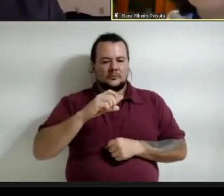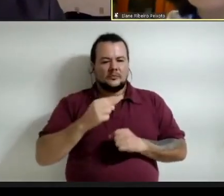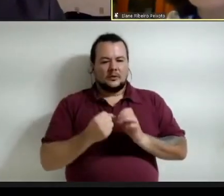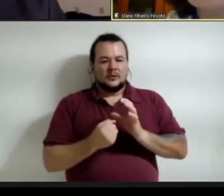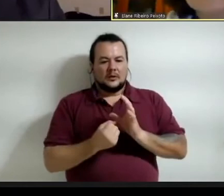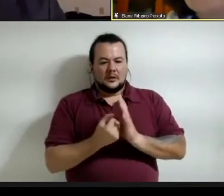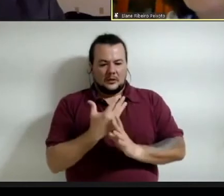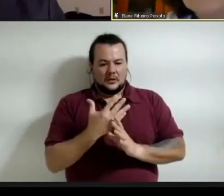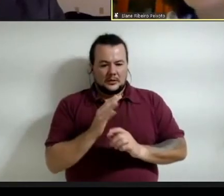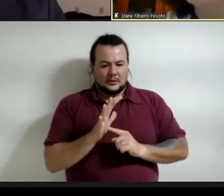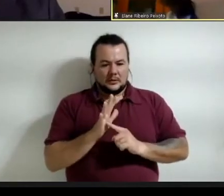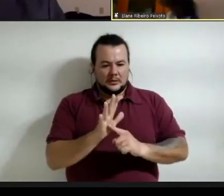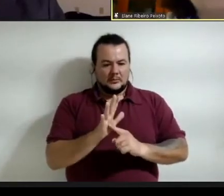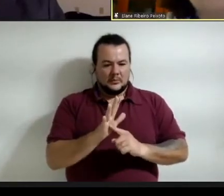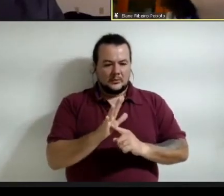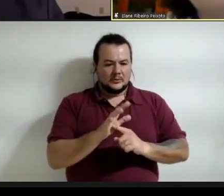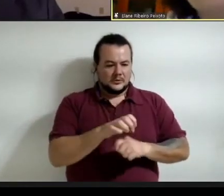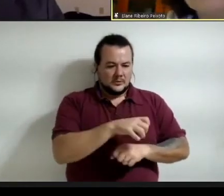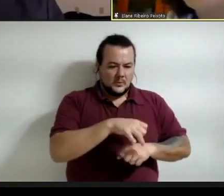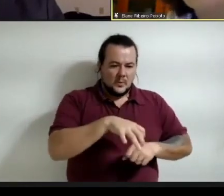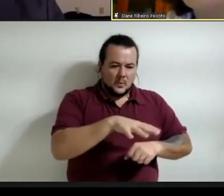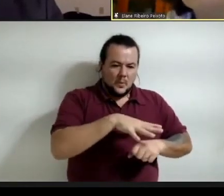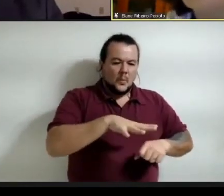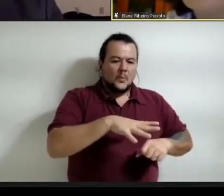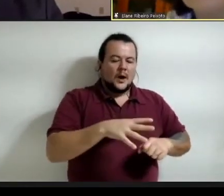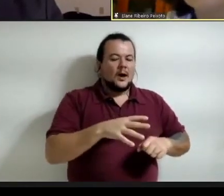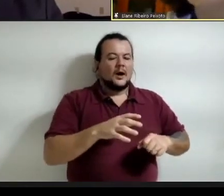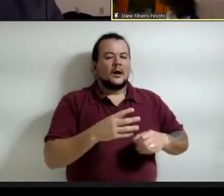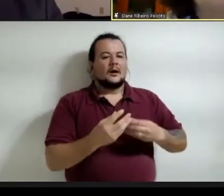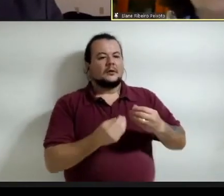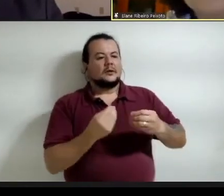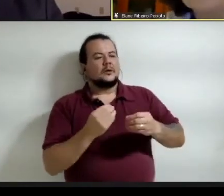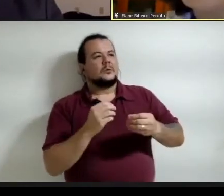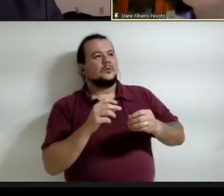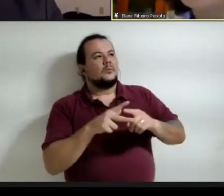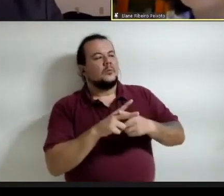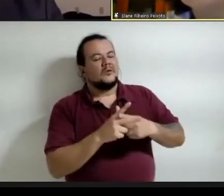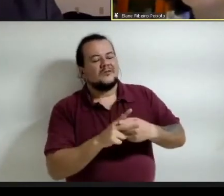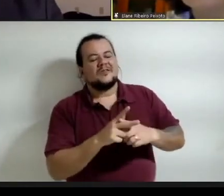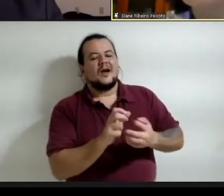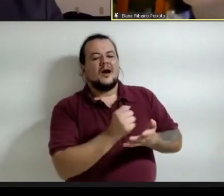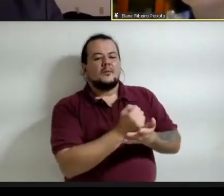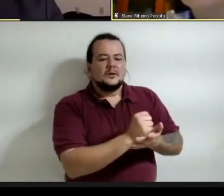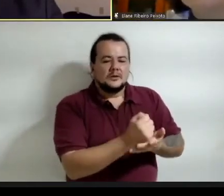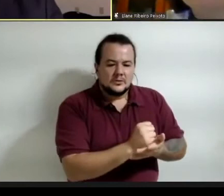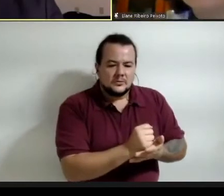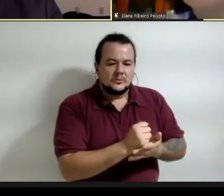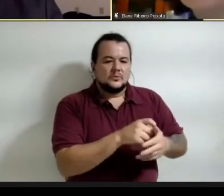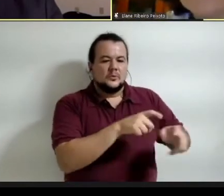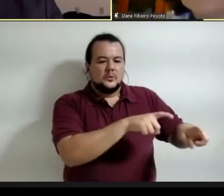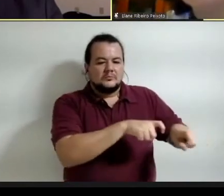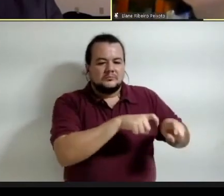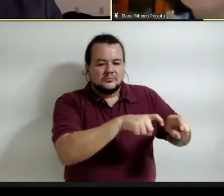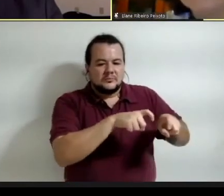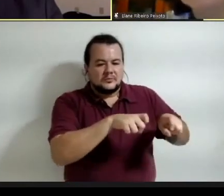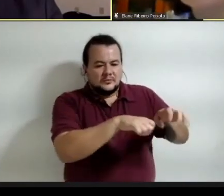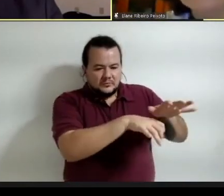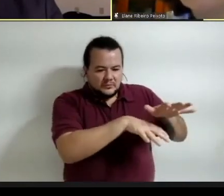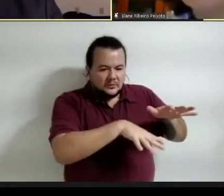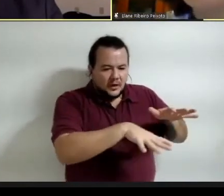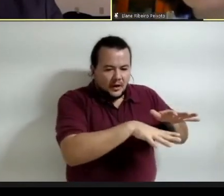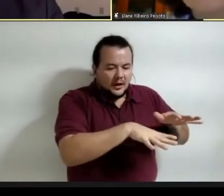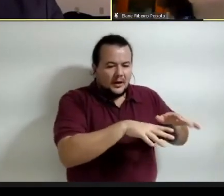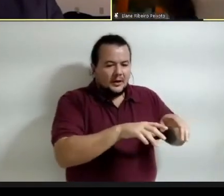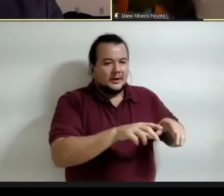disposição do nosso campo em servir como instrumento de controle, colonização do território, para usar um termo